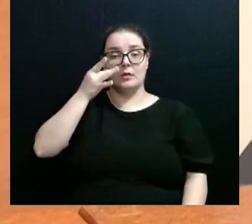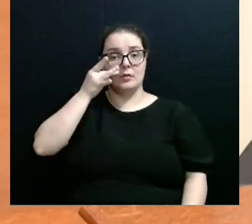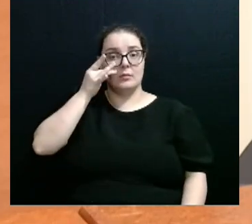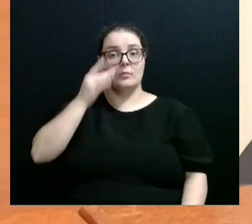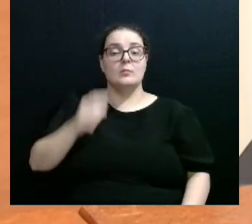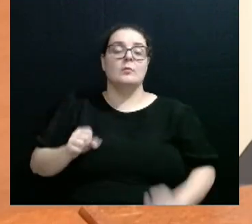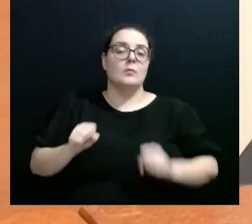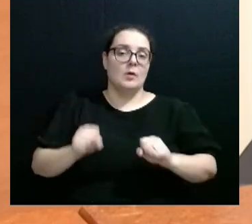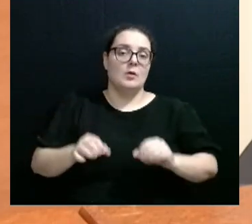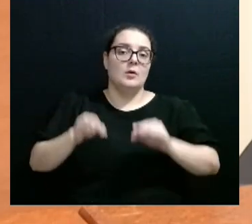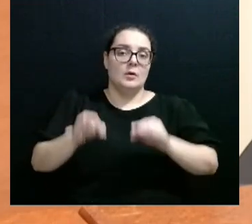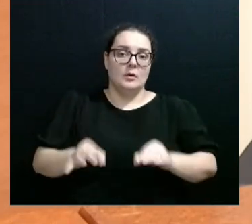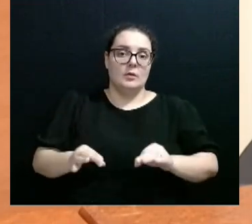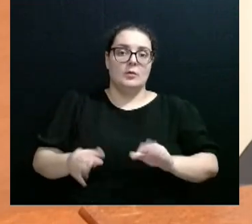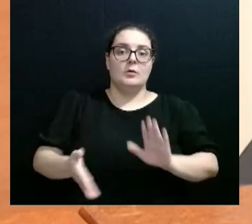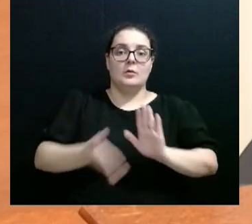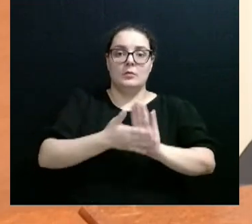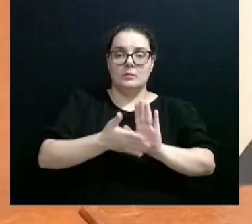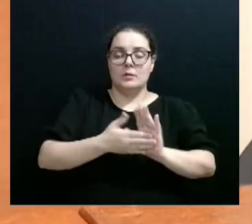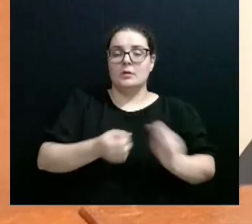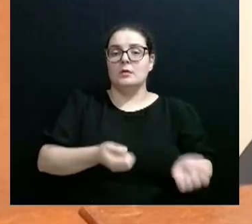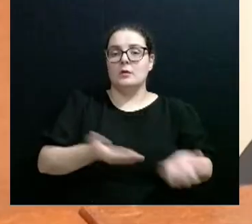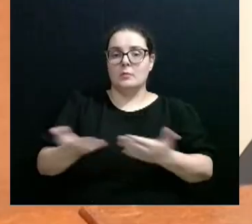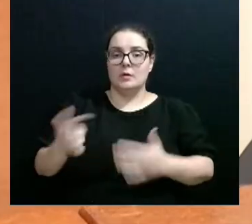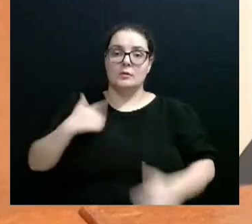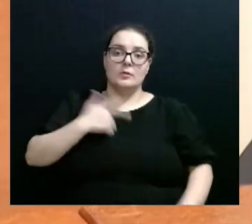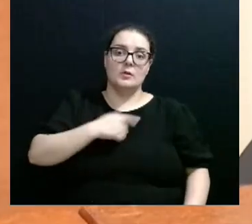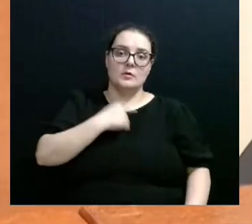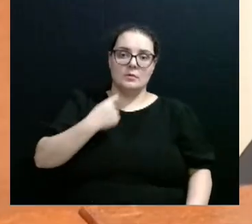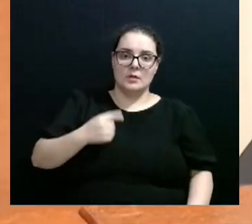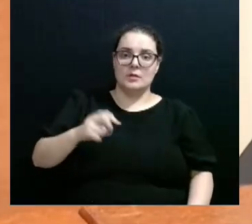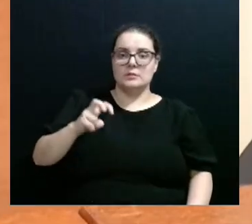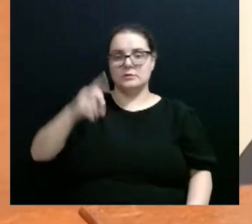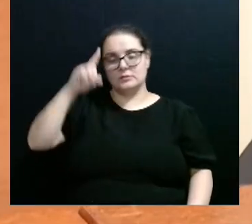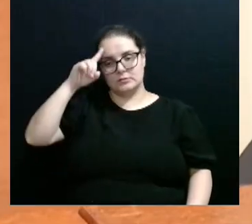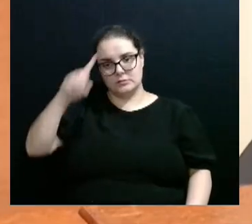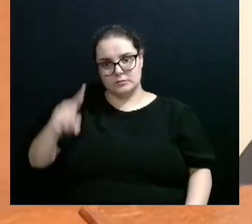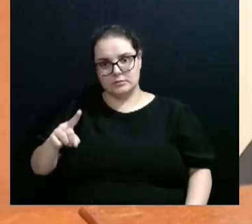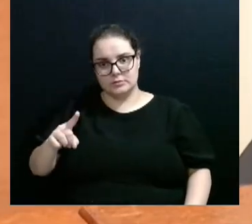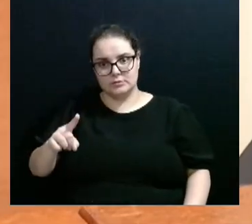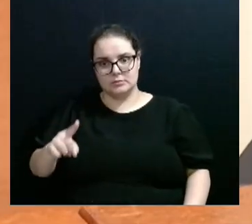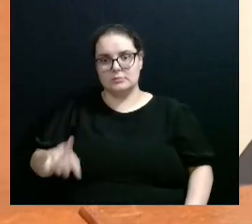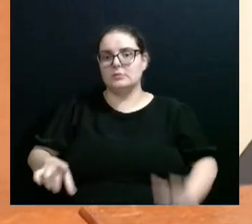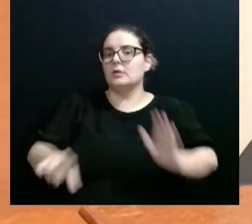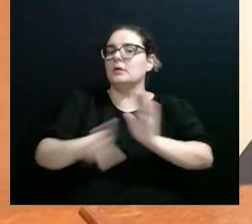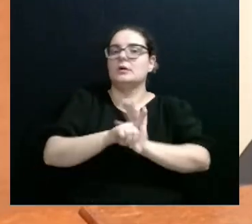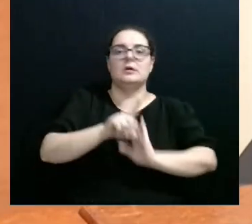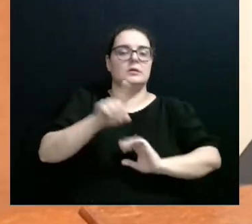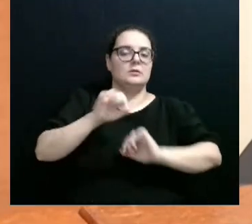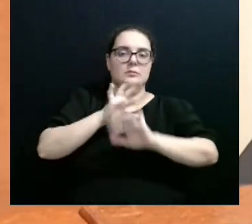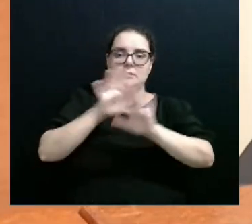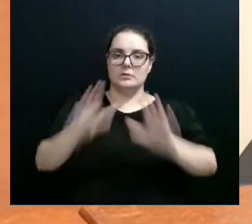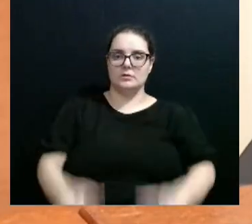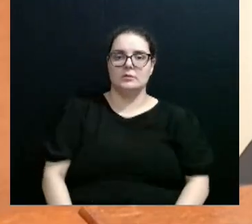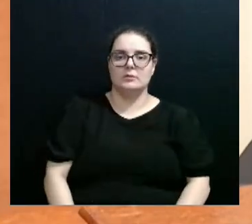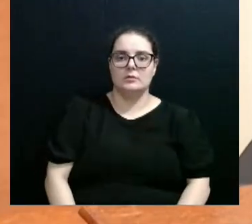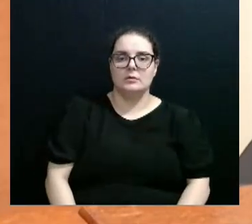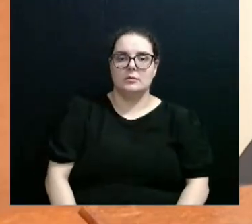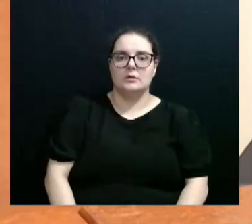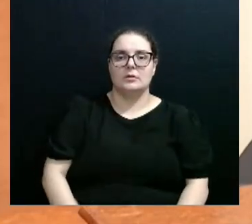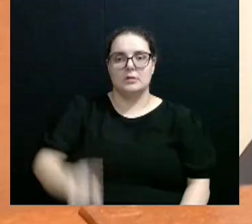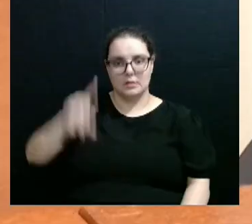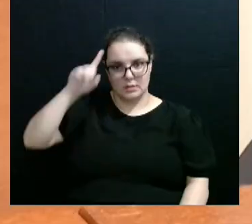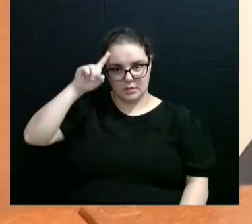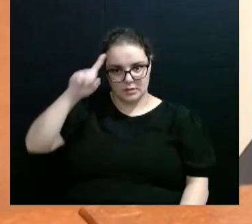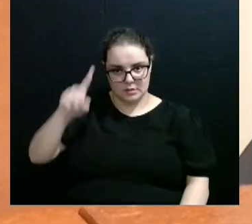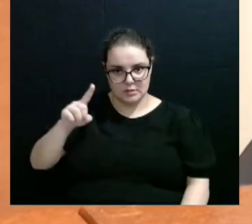uma propositura, porque o nosso prazo é de 5 dias. Só que a lei não traz claro que é 5 dias úteis, né, Manuel? E a